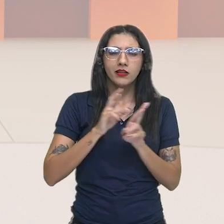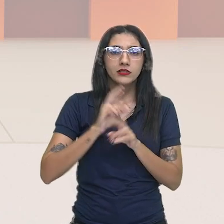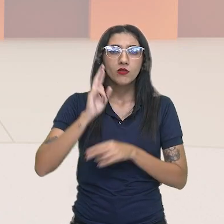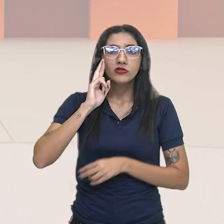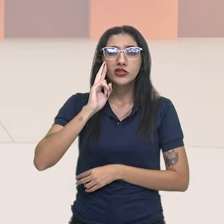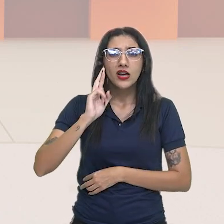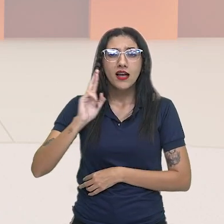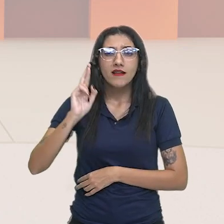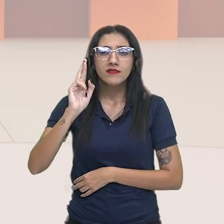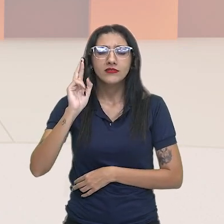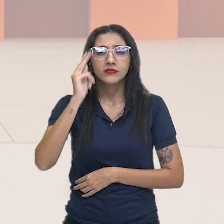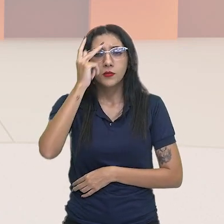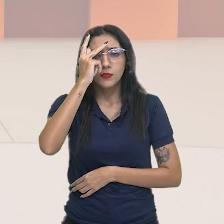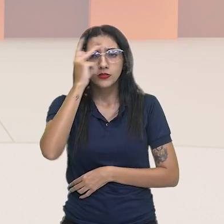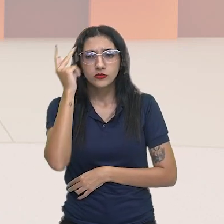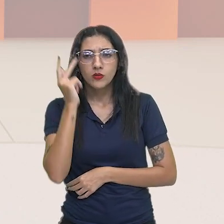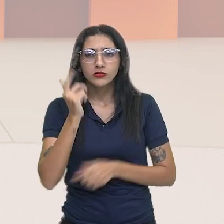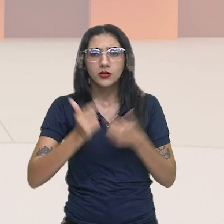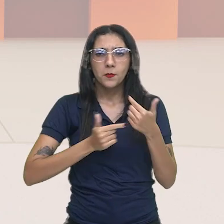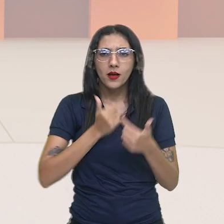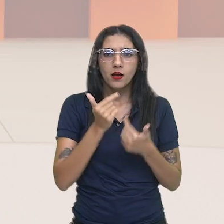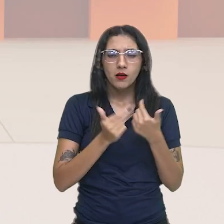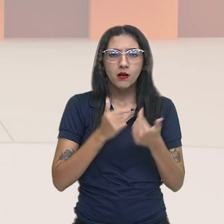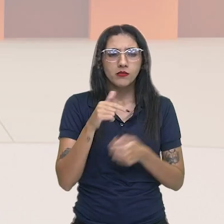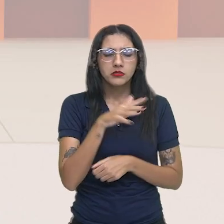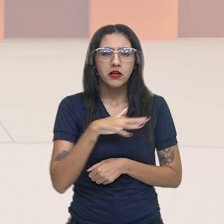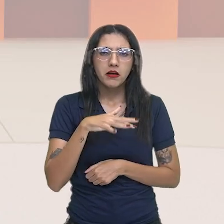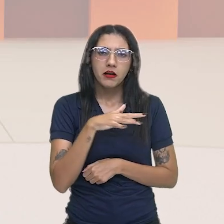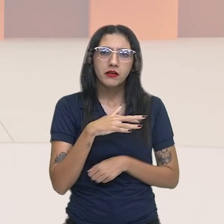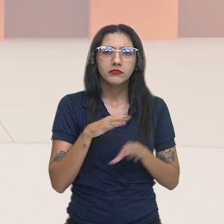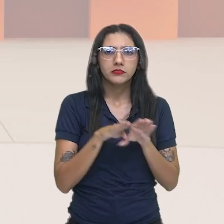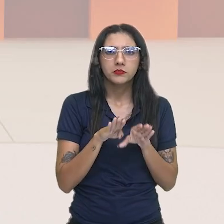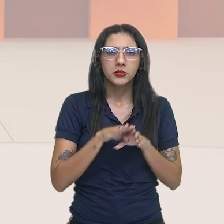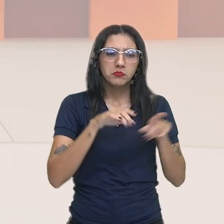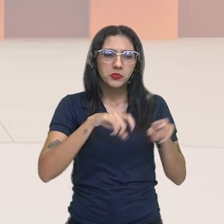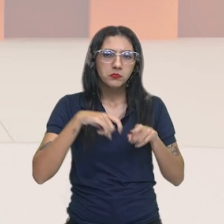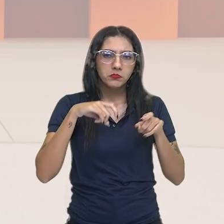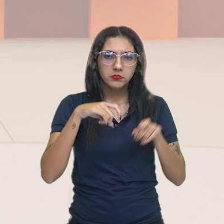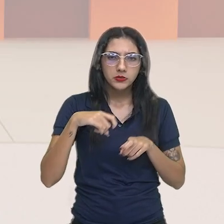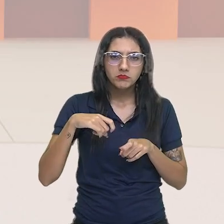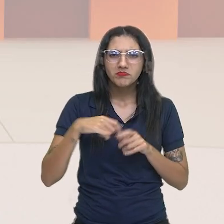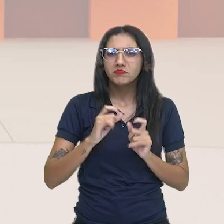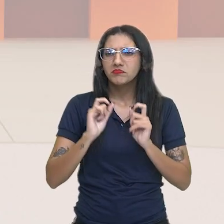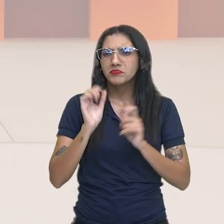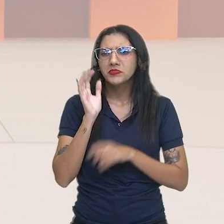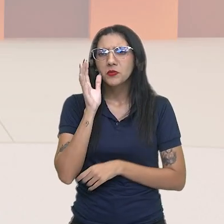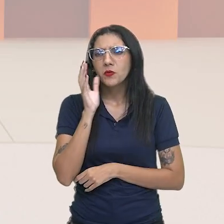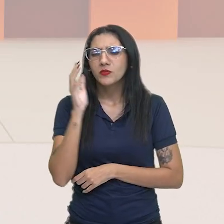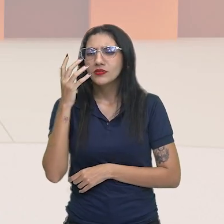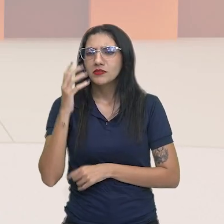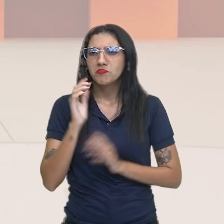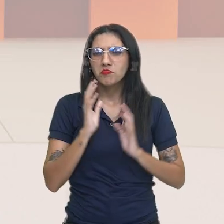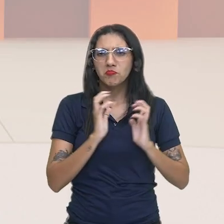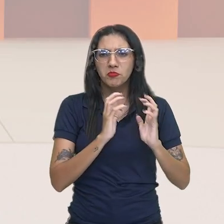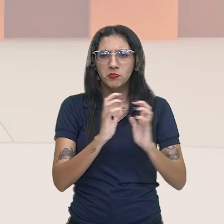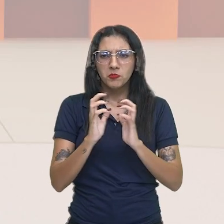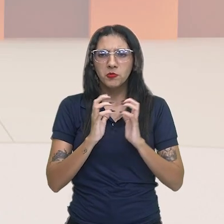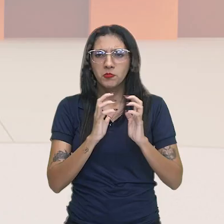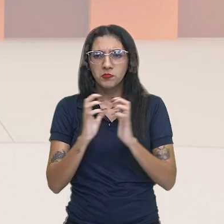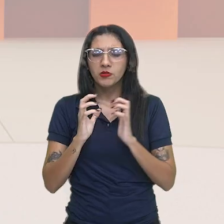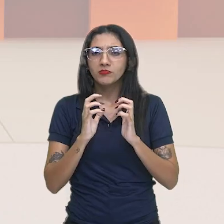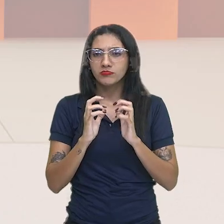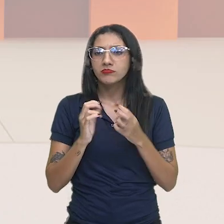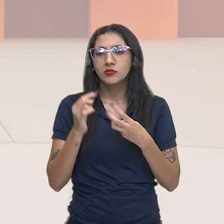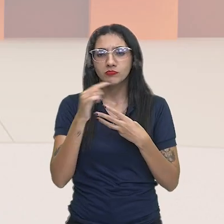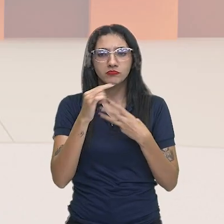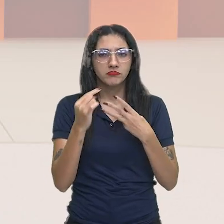e empregados, ou fazendeiros e trabalhadores rurais sem terra. Nós temos aí conflito. Então nós trouxemos aí os 3